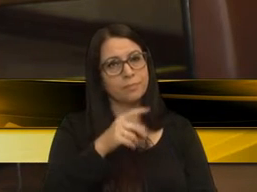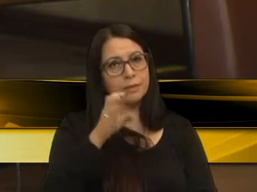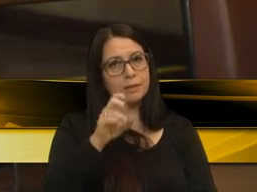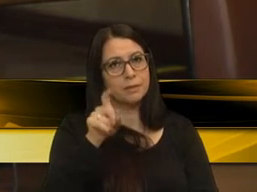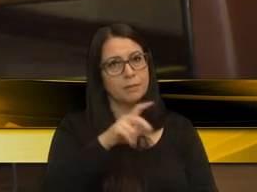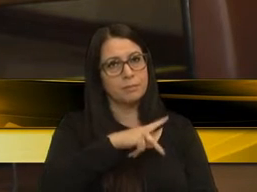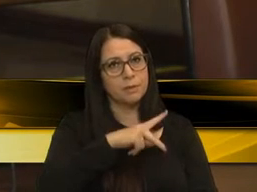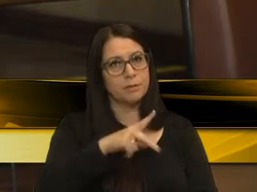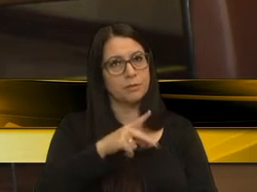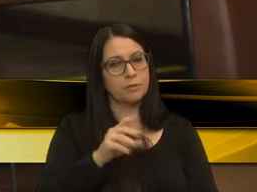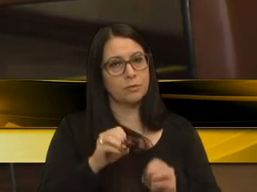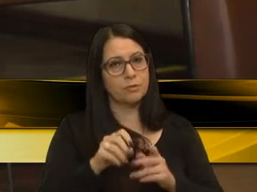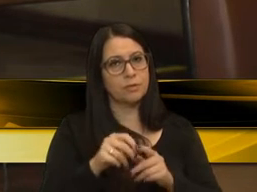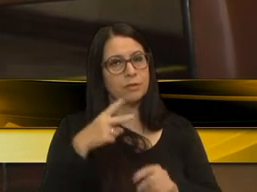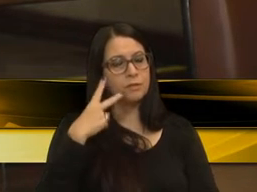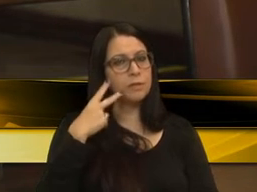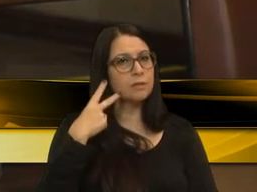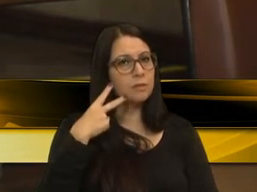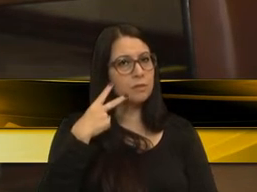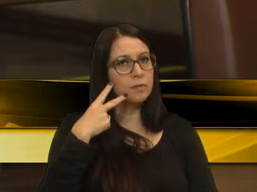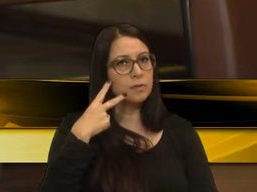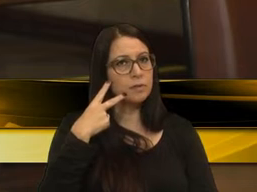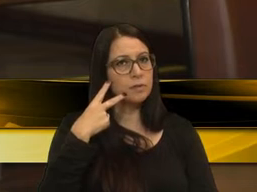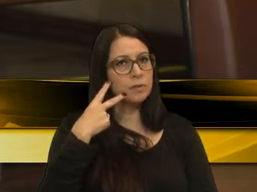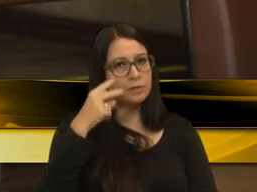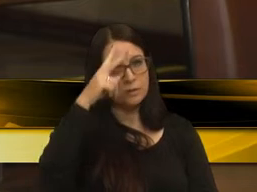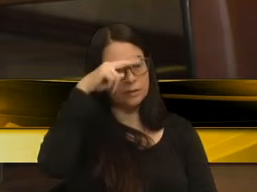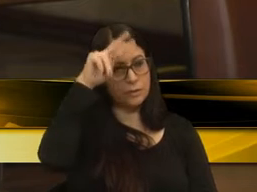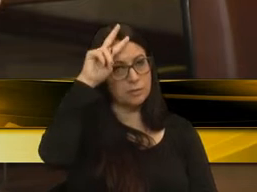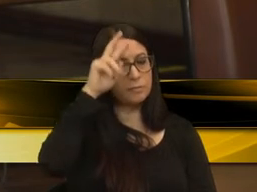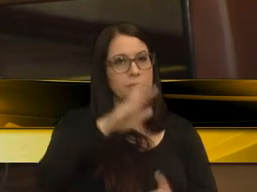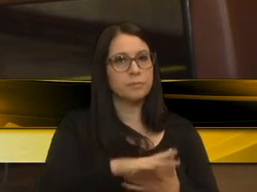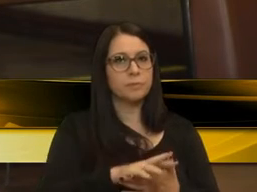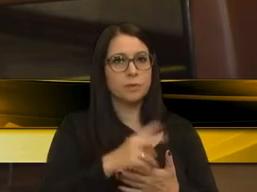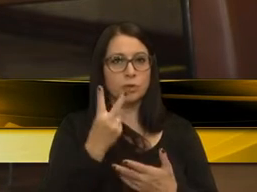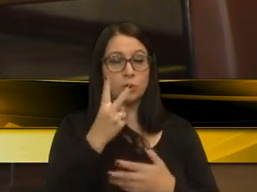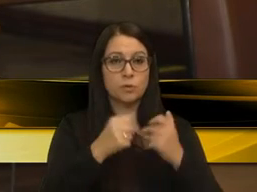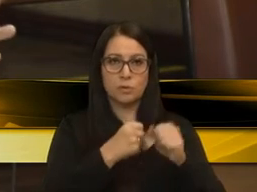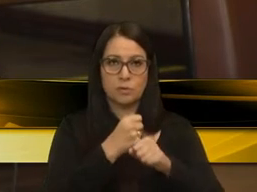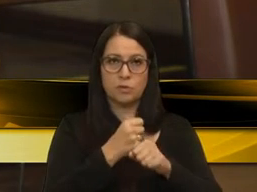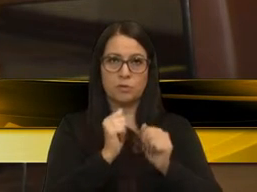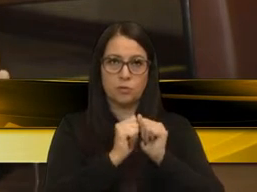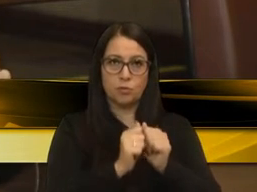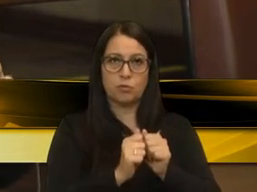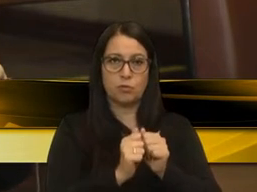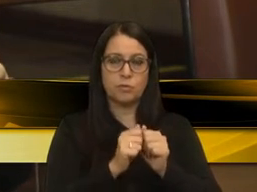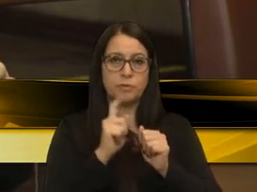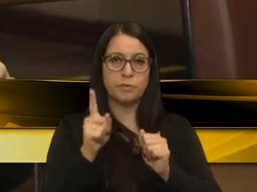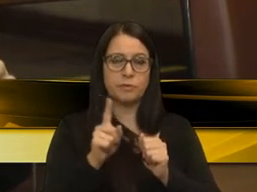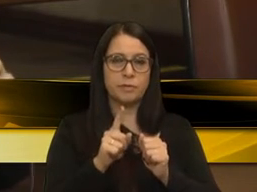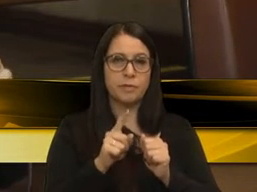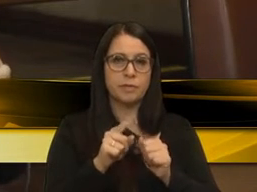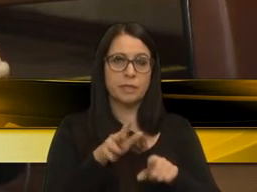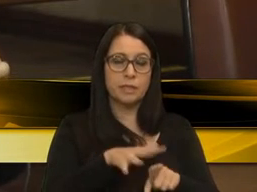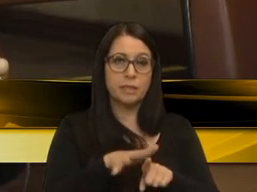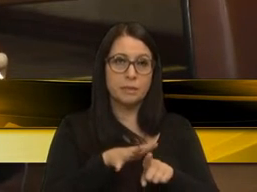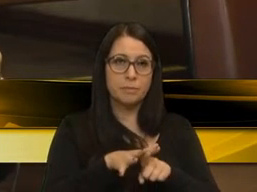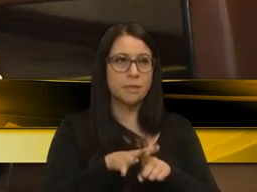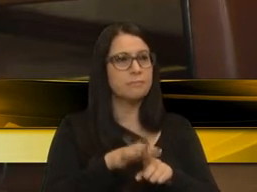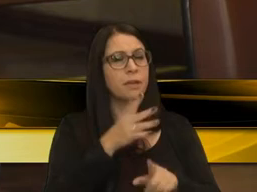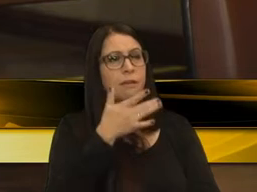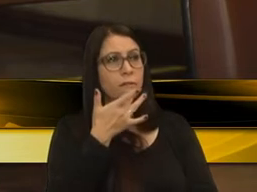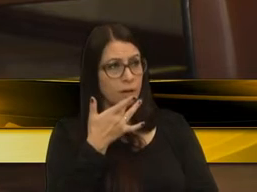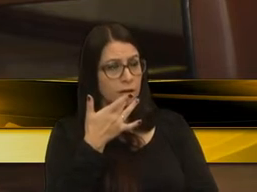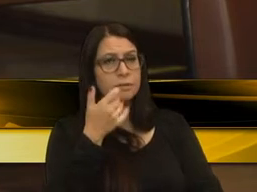ex-presidente da Comissão de Educação, vereador Edson, nesses 2 anos que vocês tiveram que absorver e estão absorvendo demandas, é tão